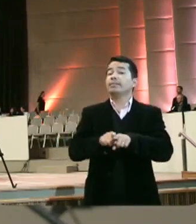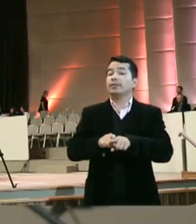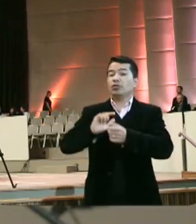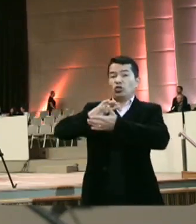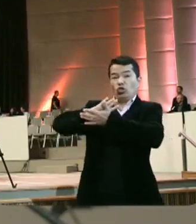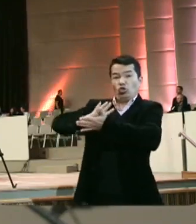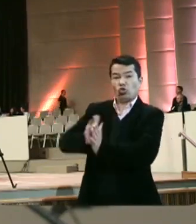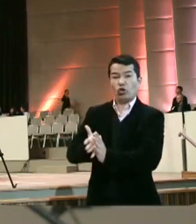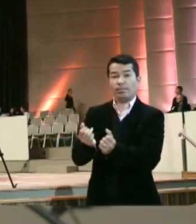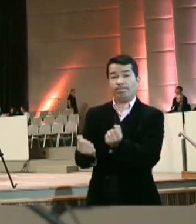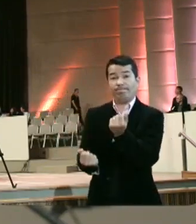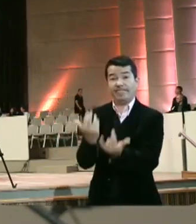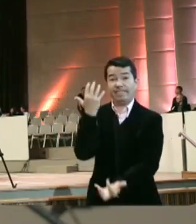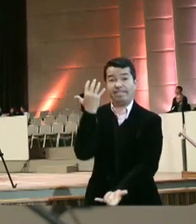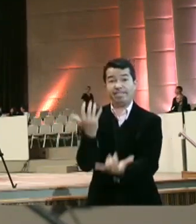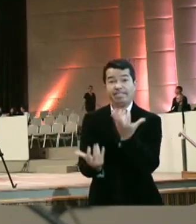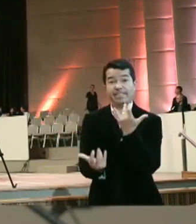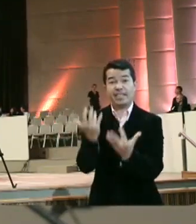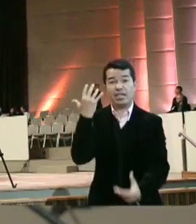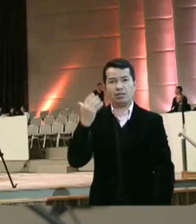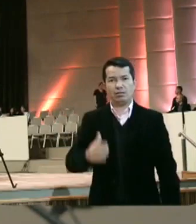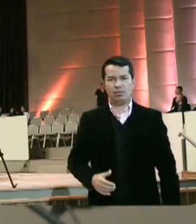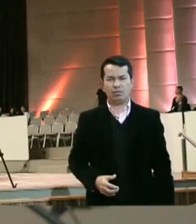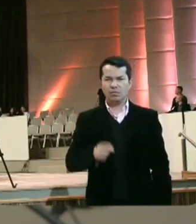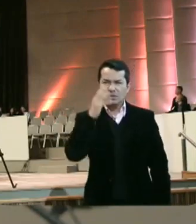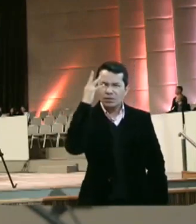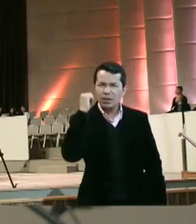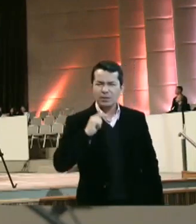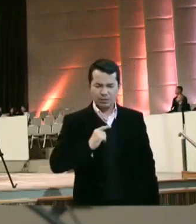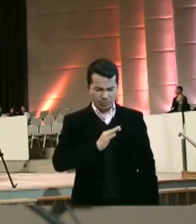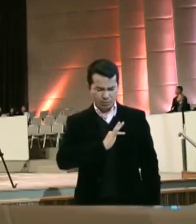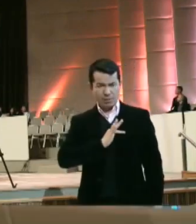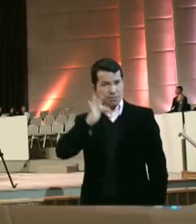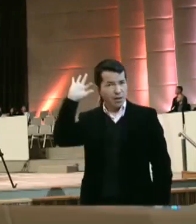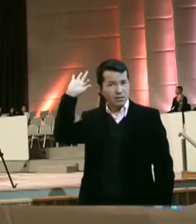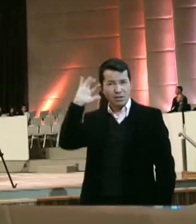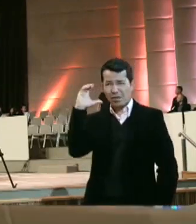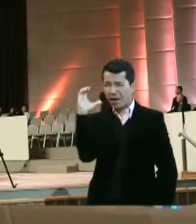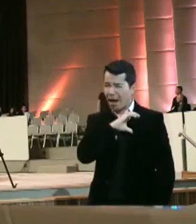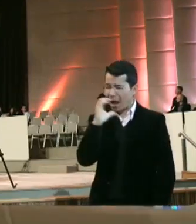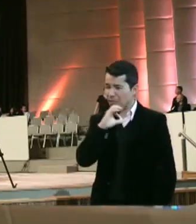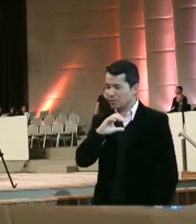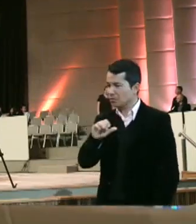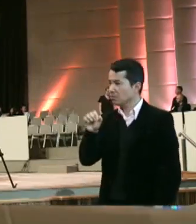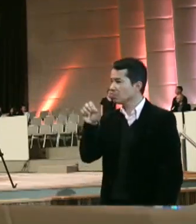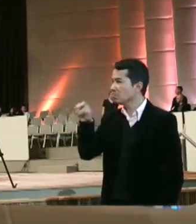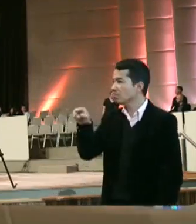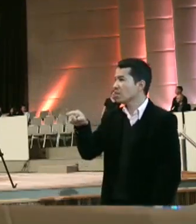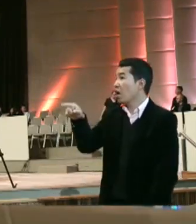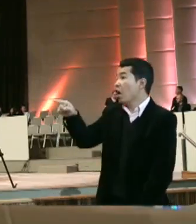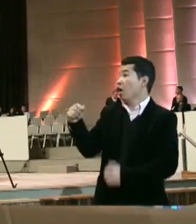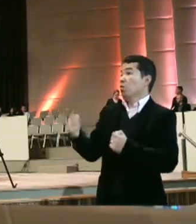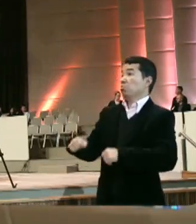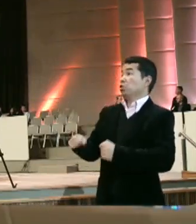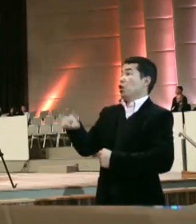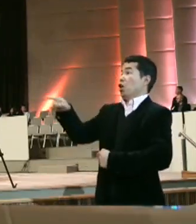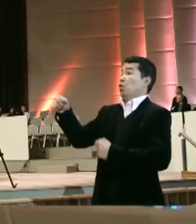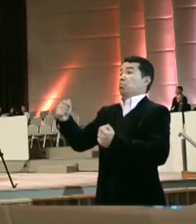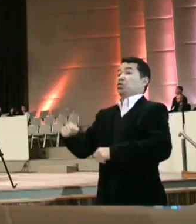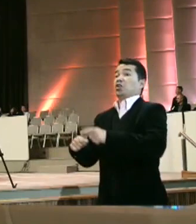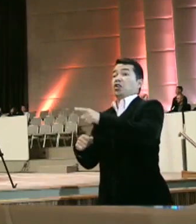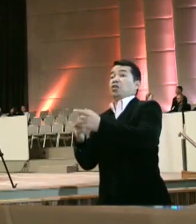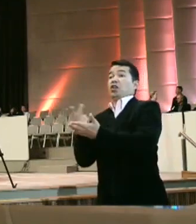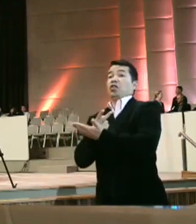para diagnosticar as necessidades dos outros, mas eles eram cegos para as suas